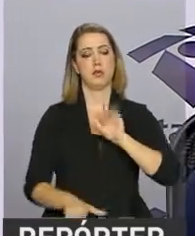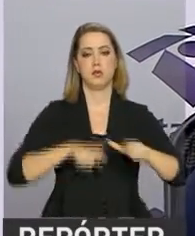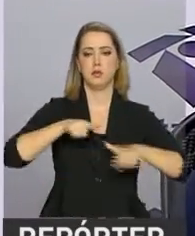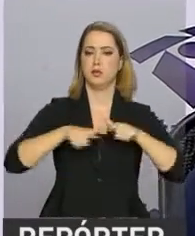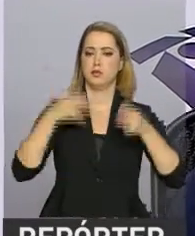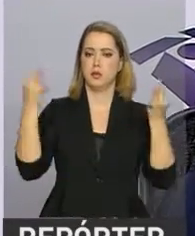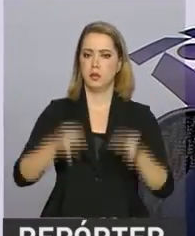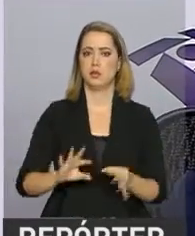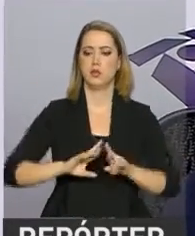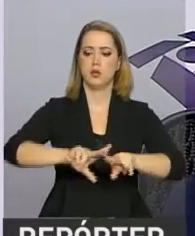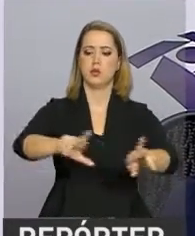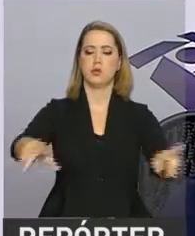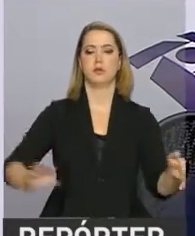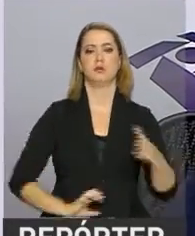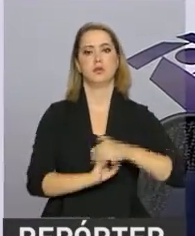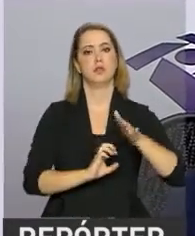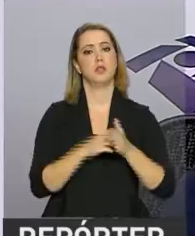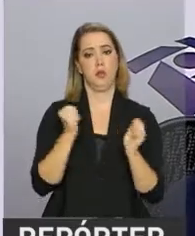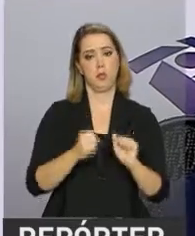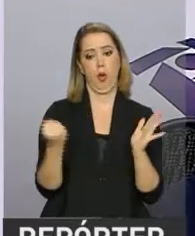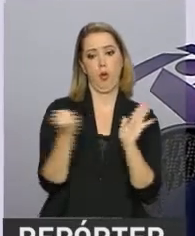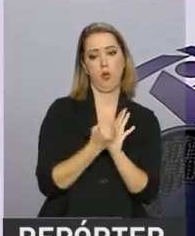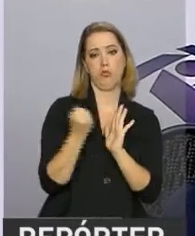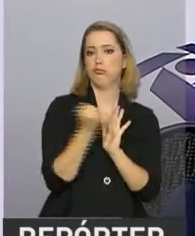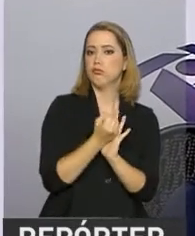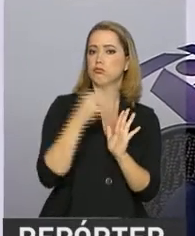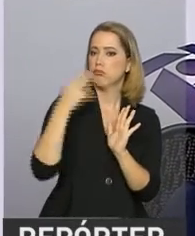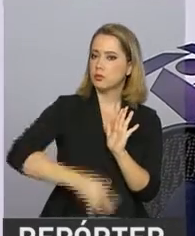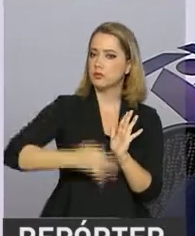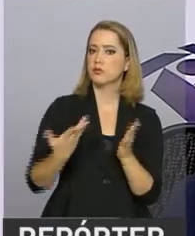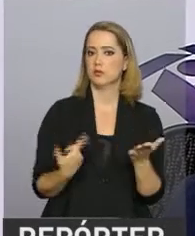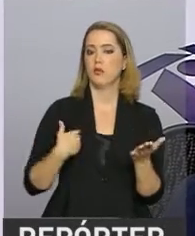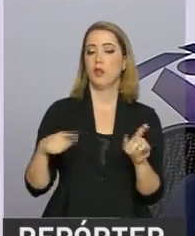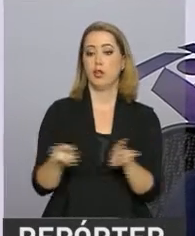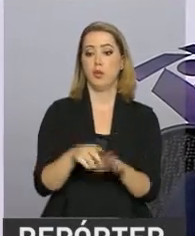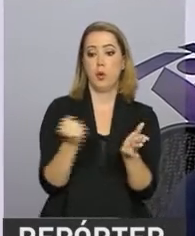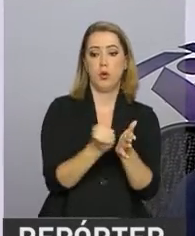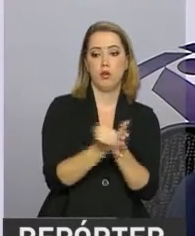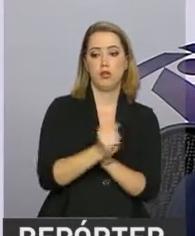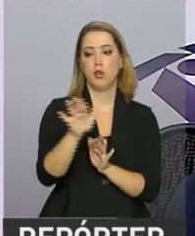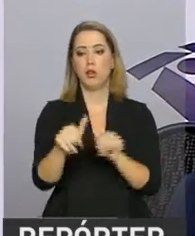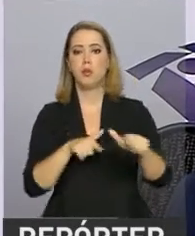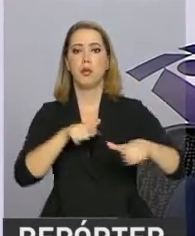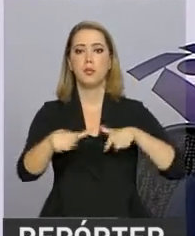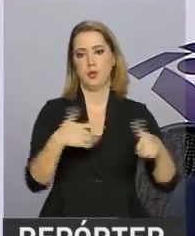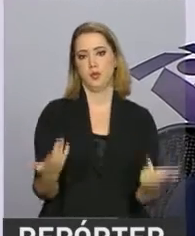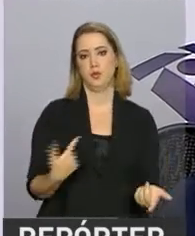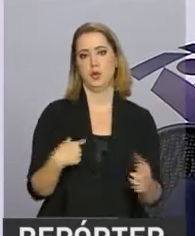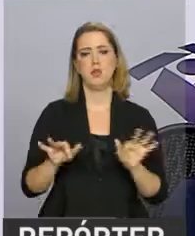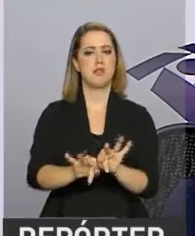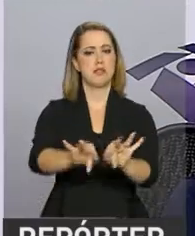empresas nesses dez anos registraram registrado seus empregados também e também tem a redução da burocracia